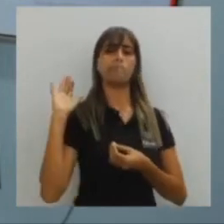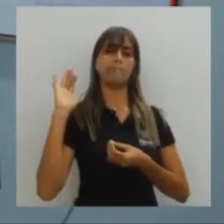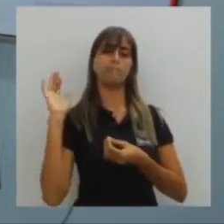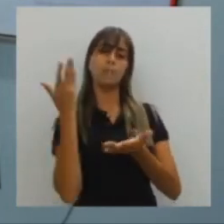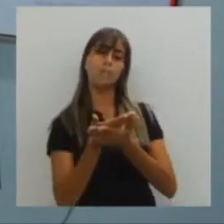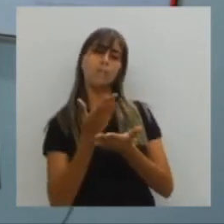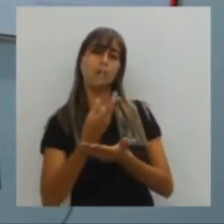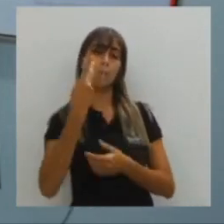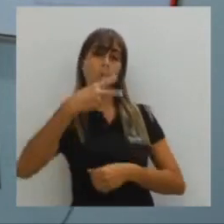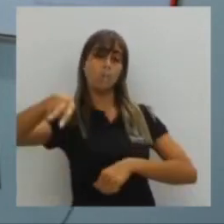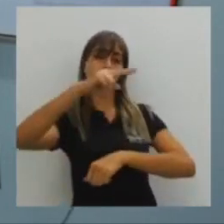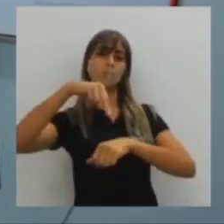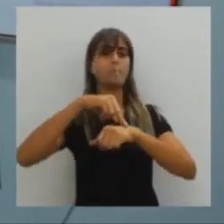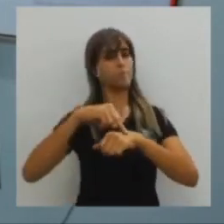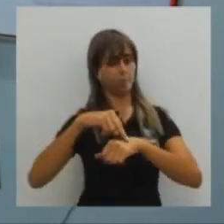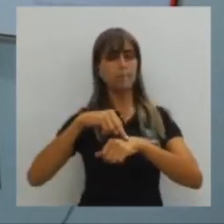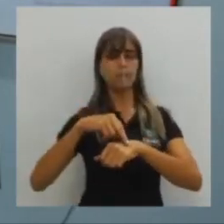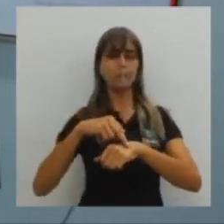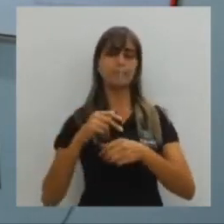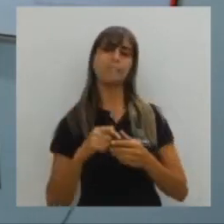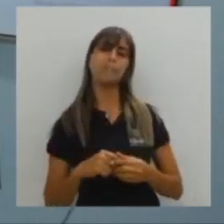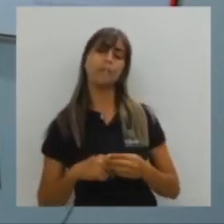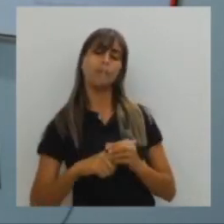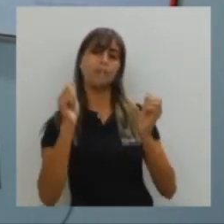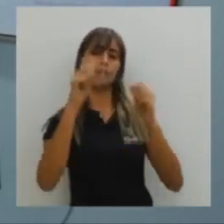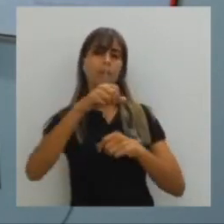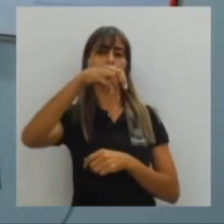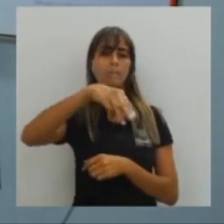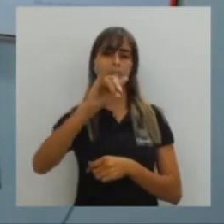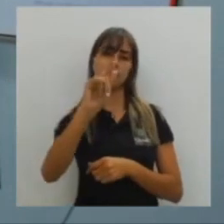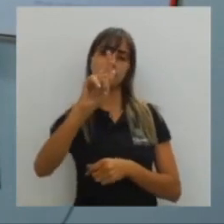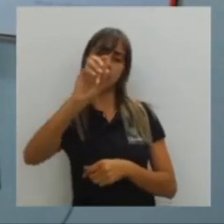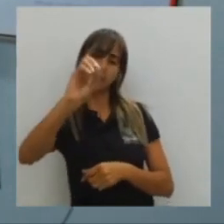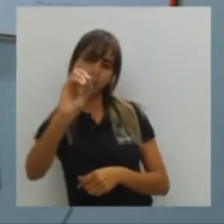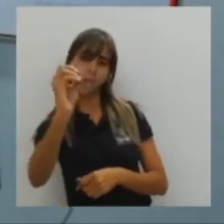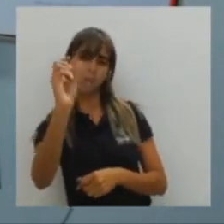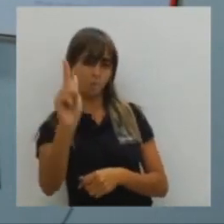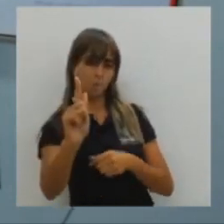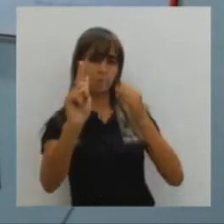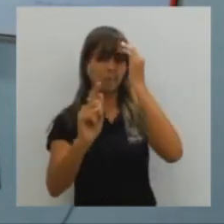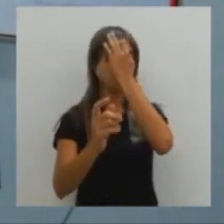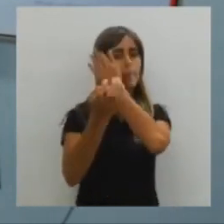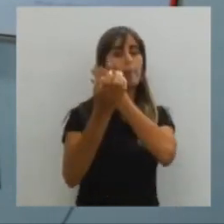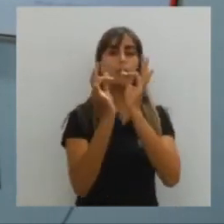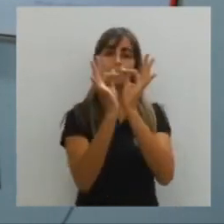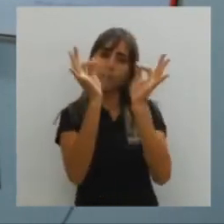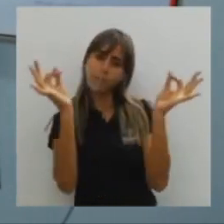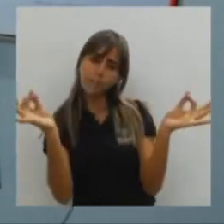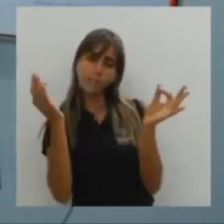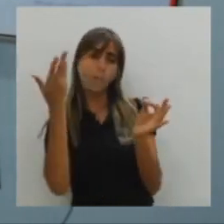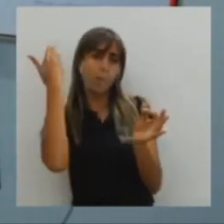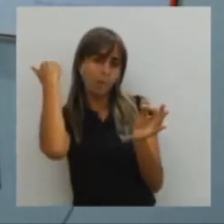estudei há 2 minutos atrás. 2 minutos atrás, 2 minutes ago. Então lembra, se quer montar frases no